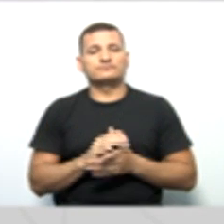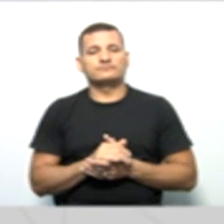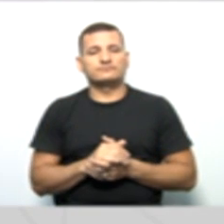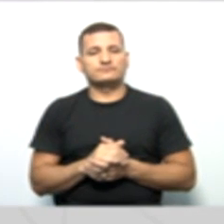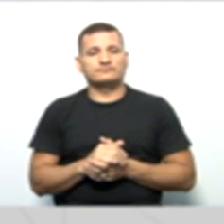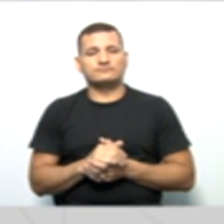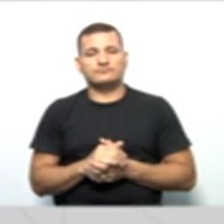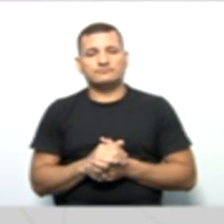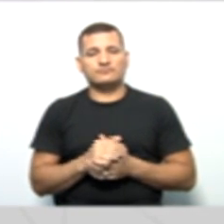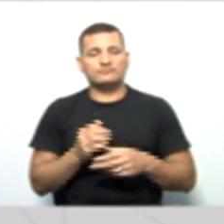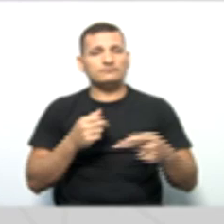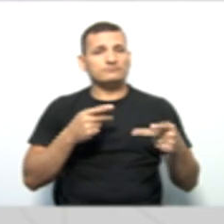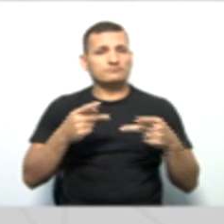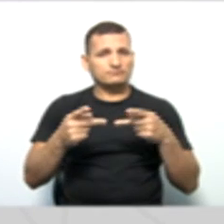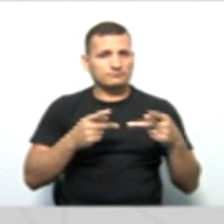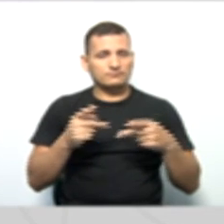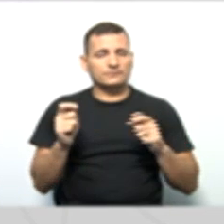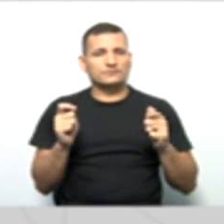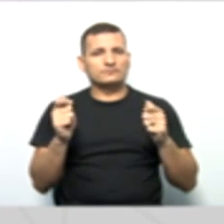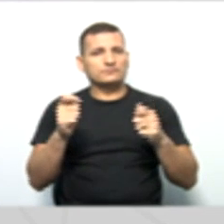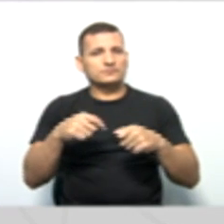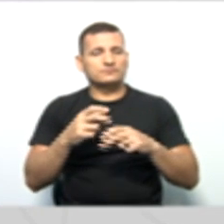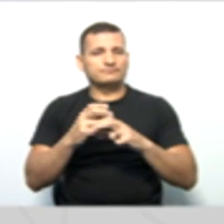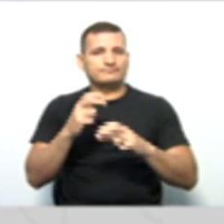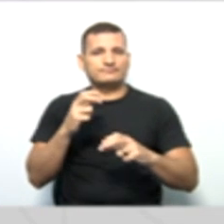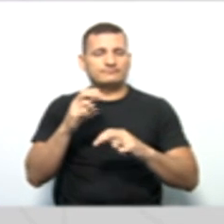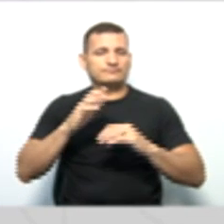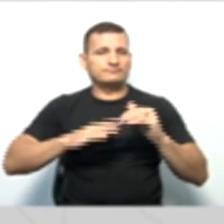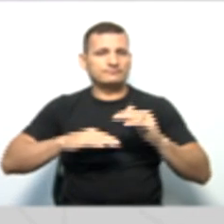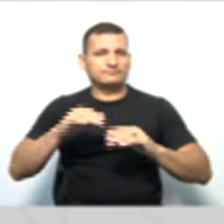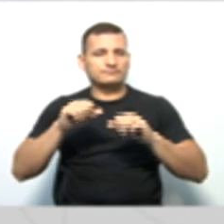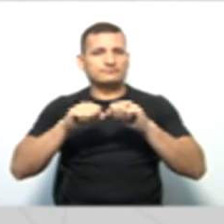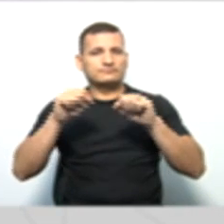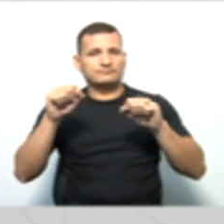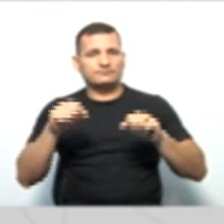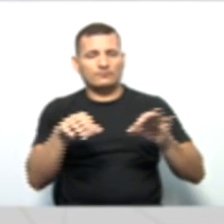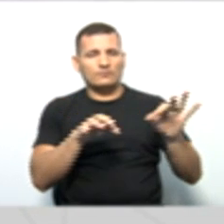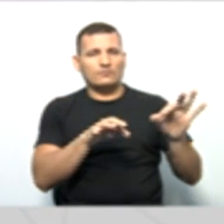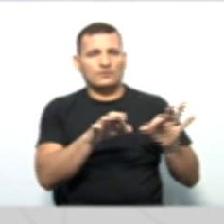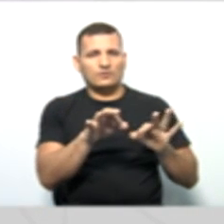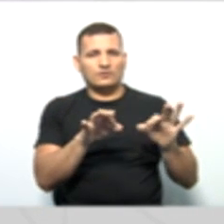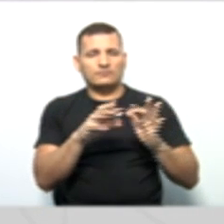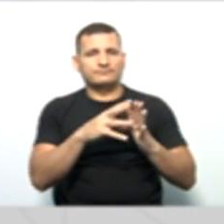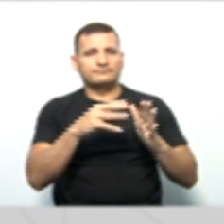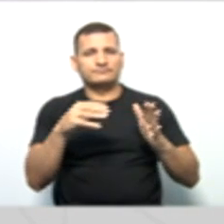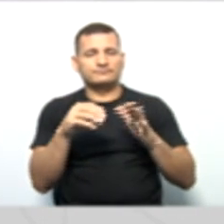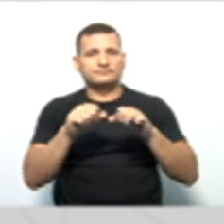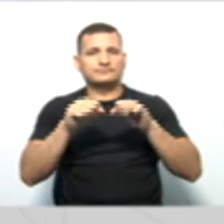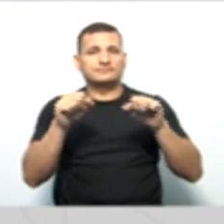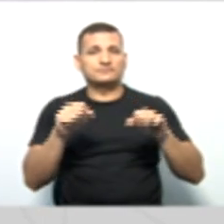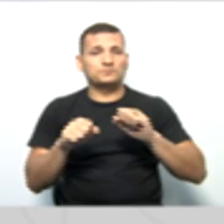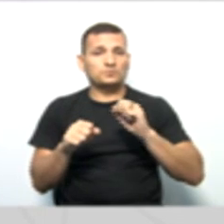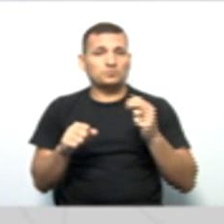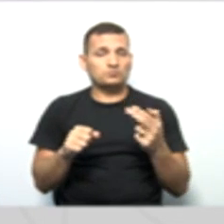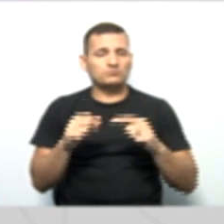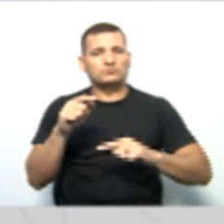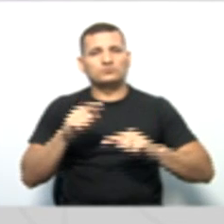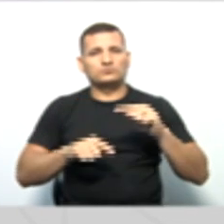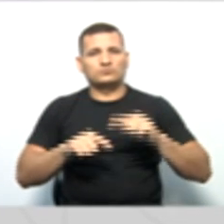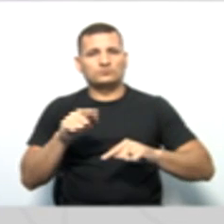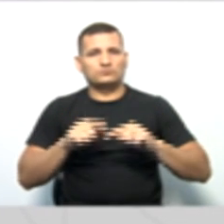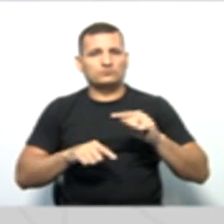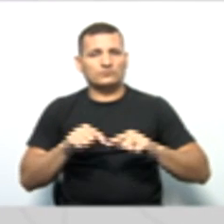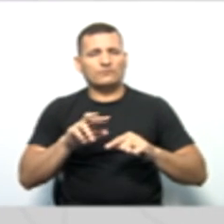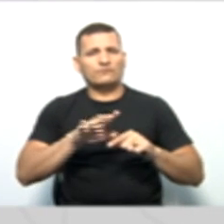só, o projeto permite aos engenheiros de software modelarem o sistema ou produto que deve ser